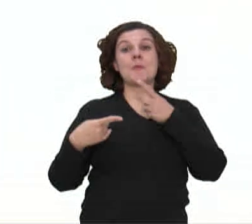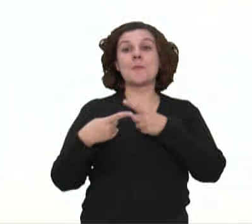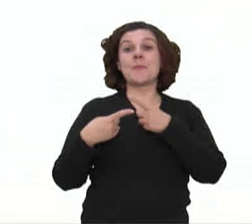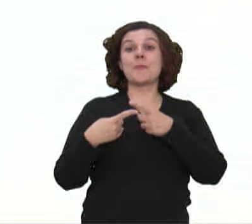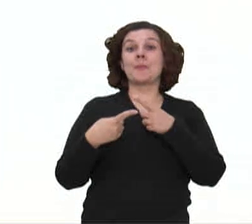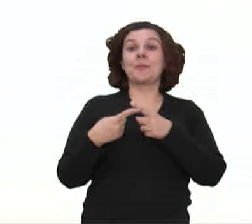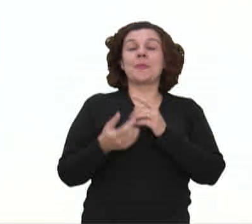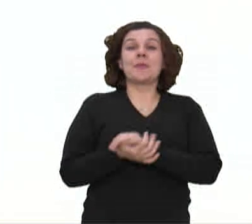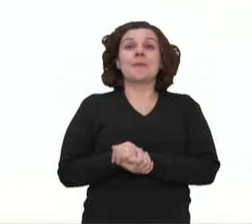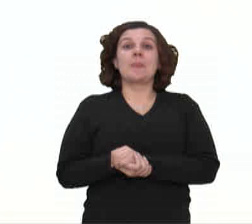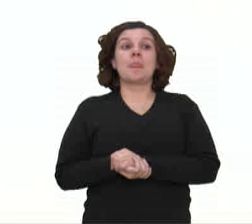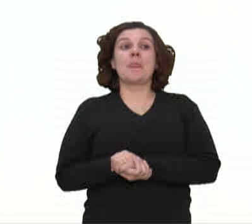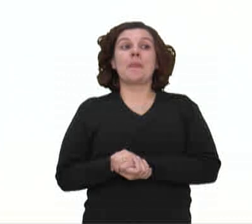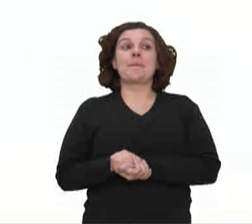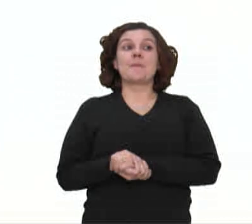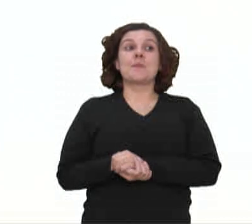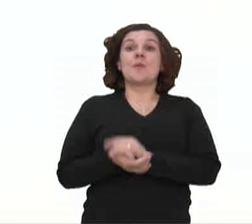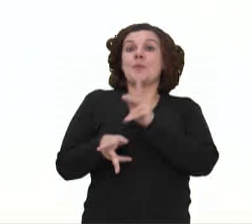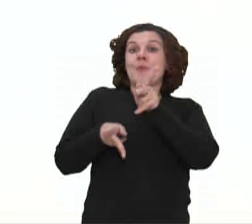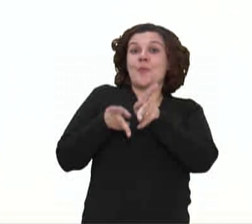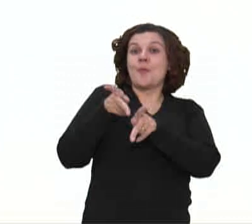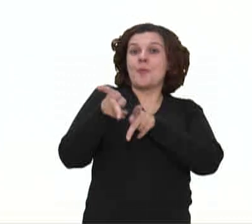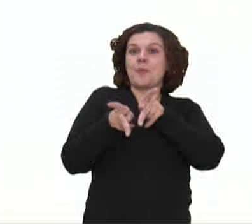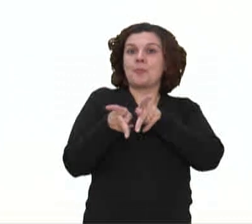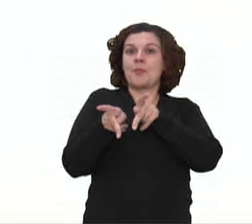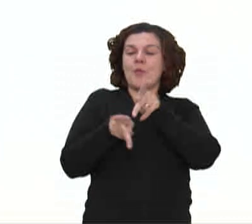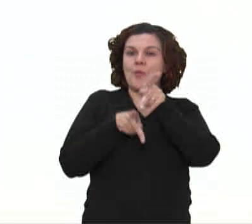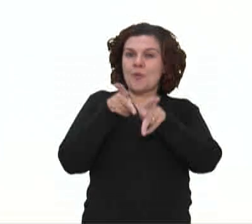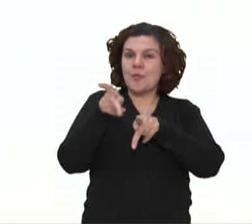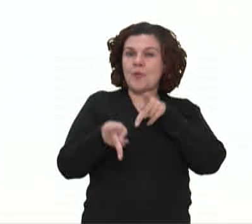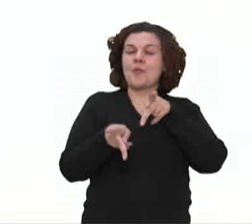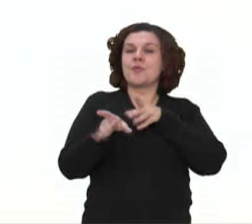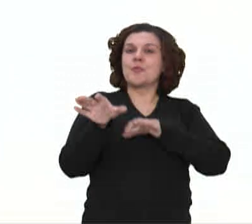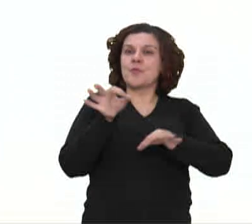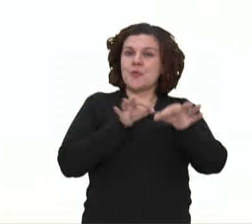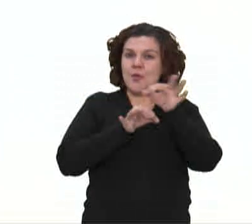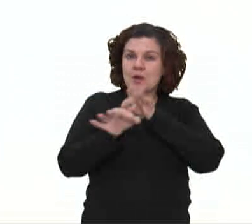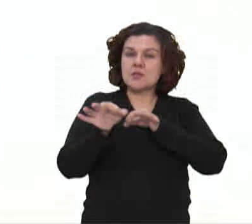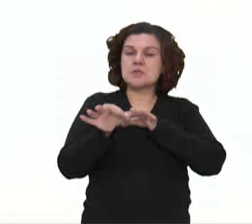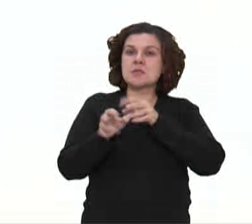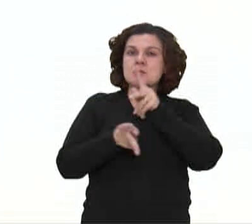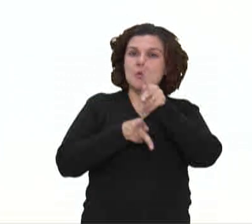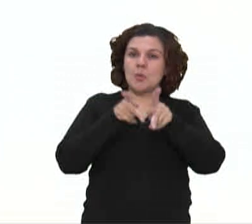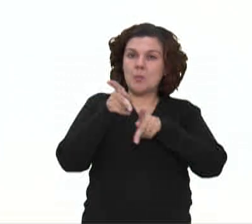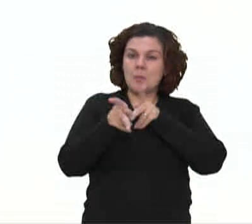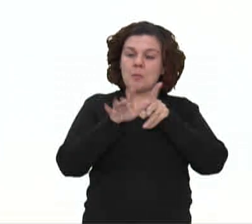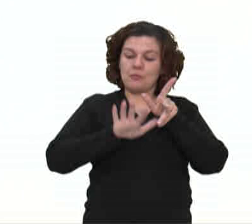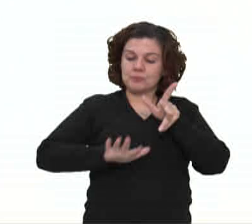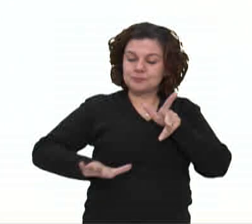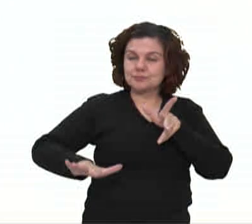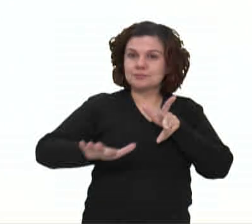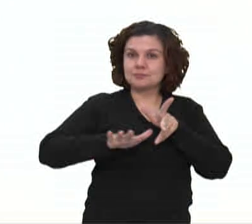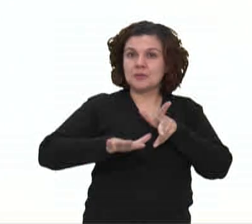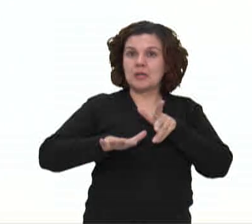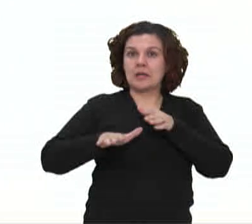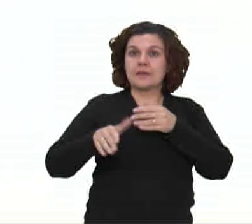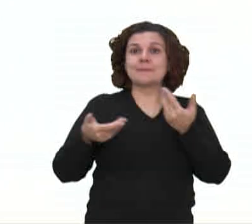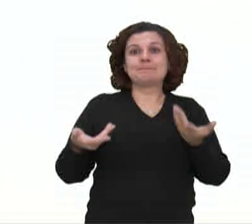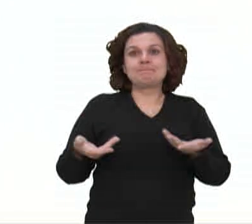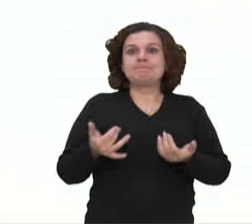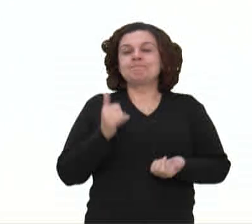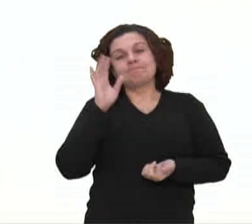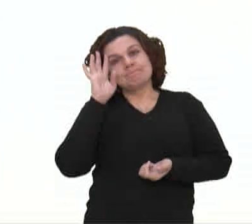acabam fazendo com que a própria população e a organização populacional do espaço geográfico esteja à mercê